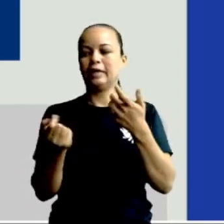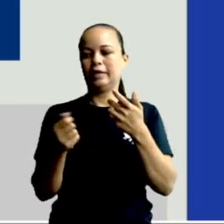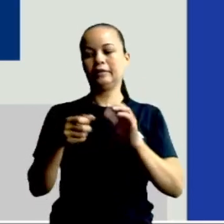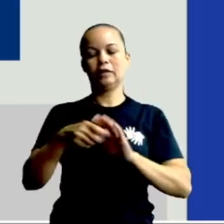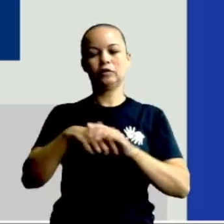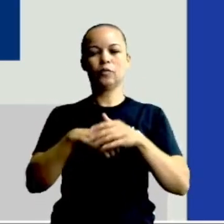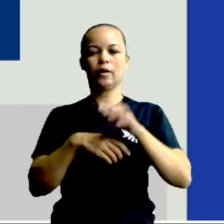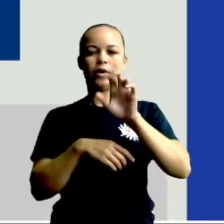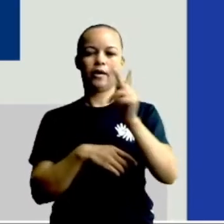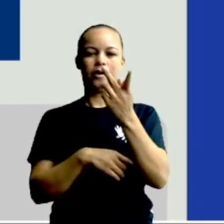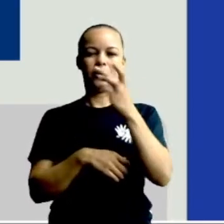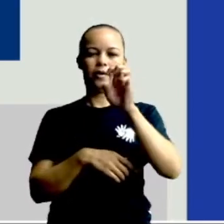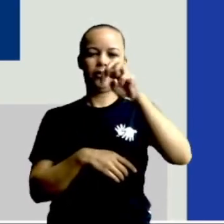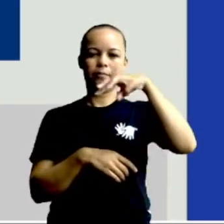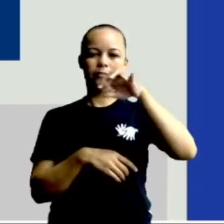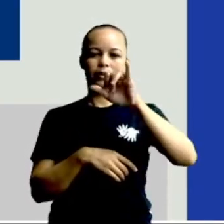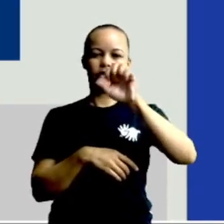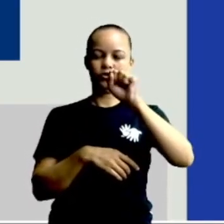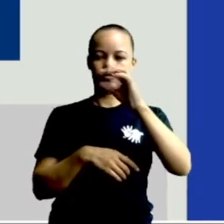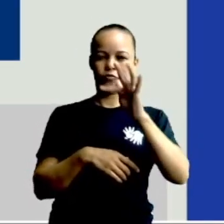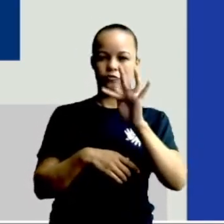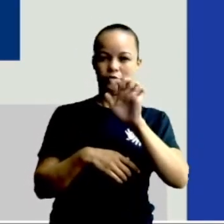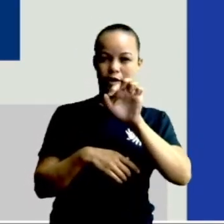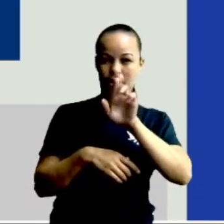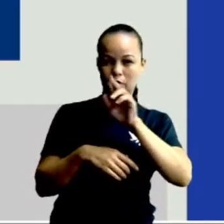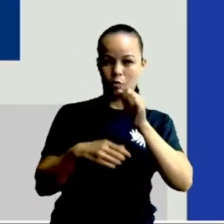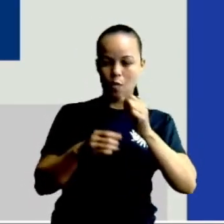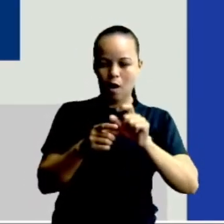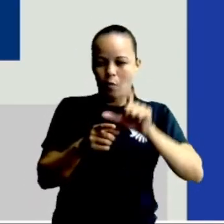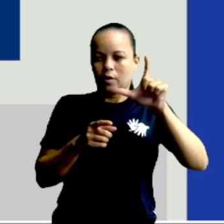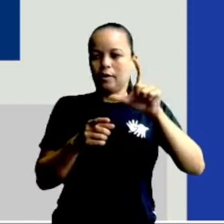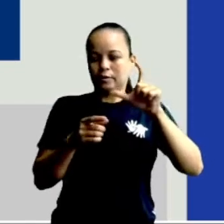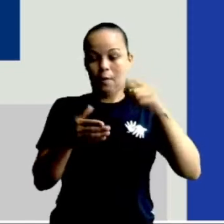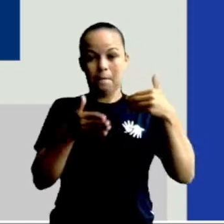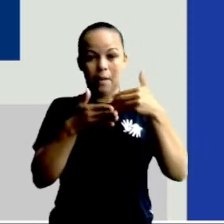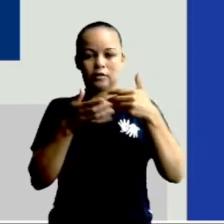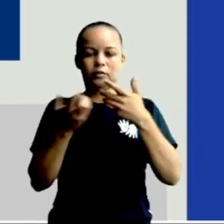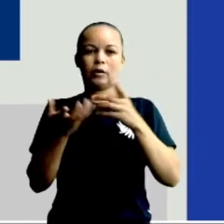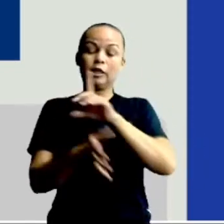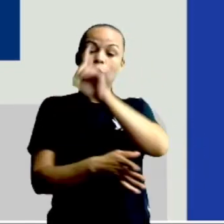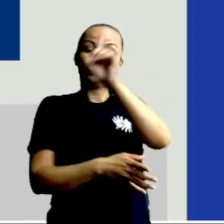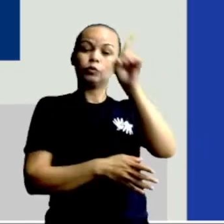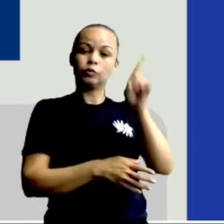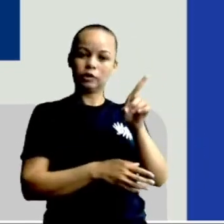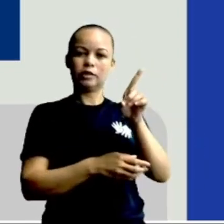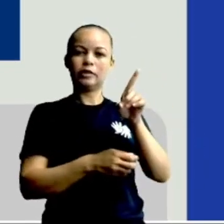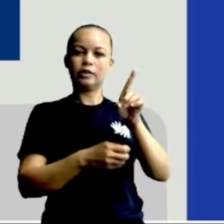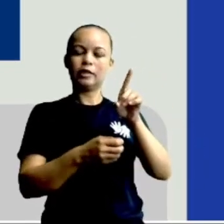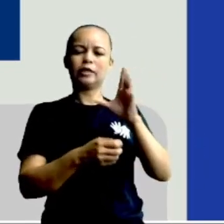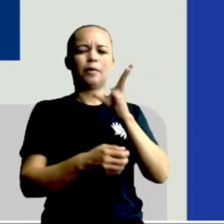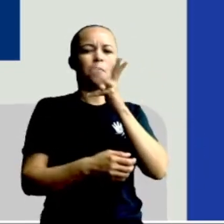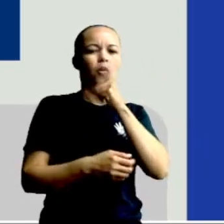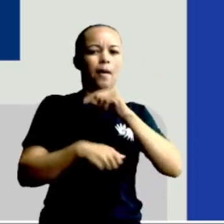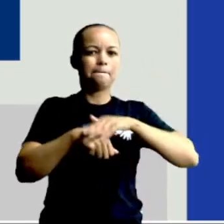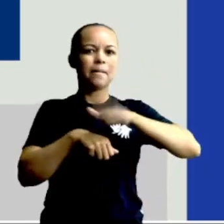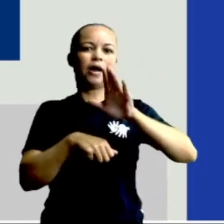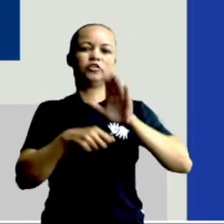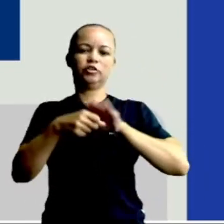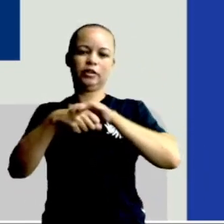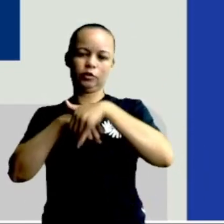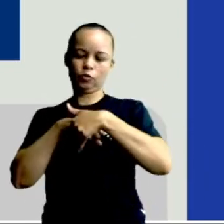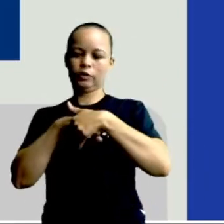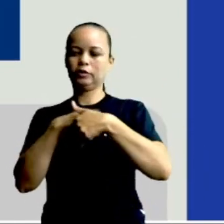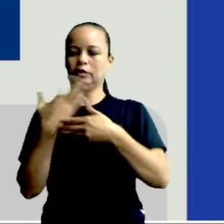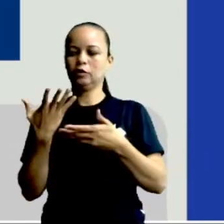hemisfério alcança sua iluminação máxima. O que quer dizer que o dia dura muito mais do que a noite,